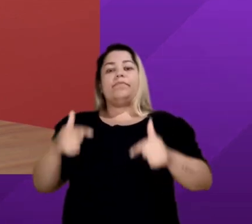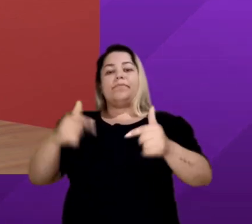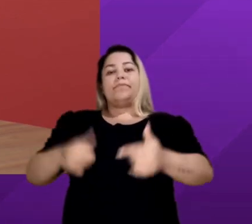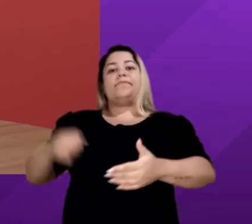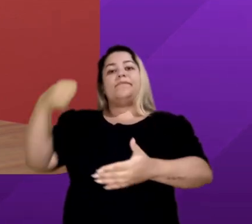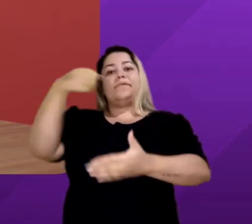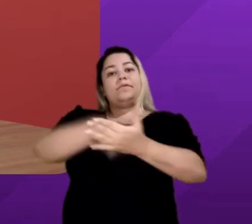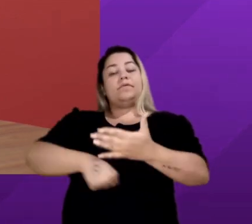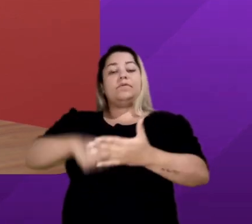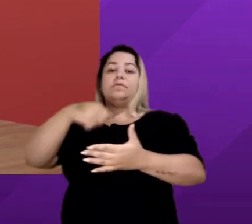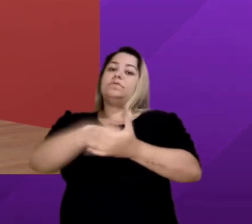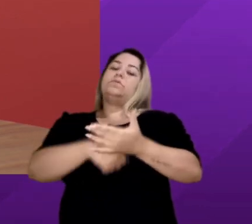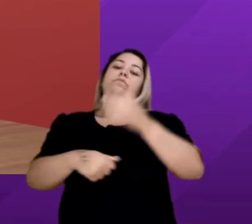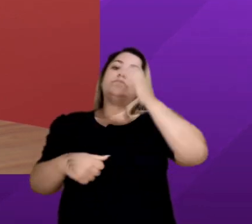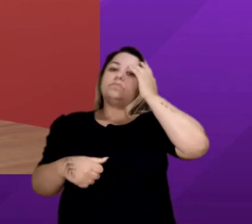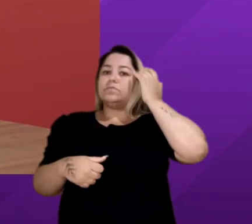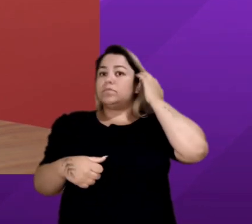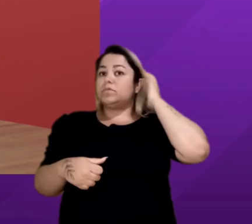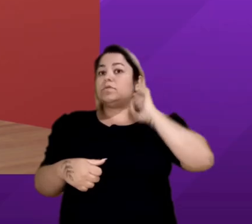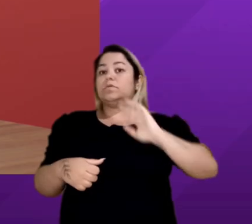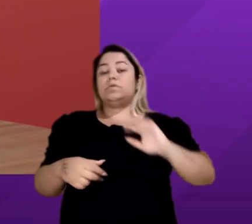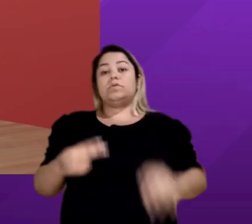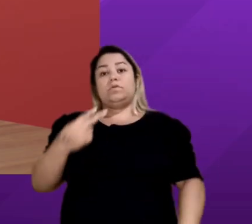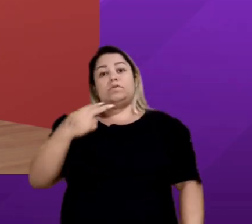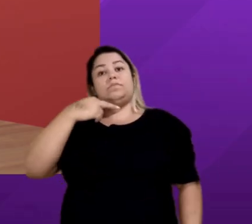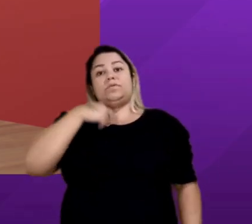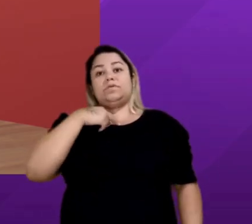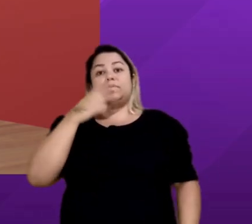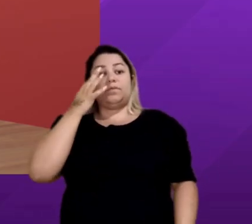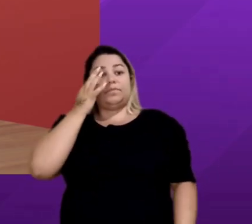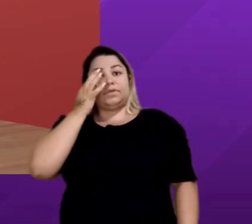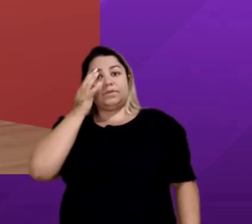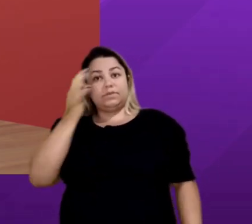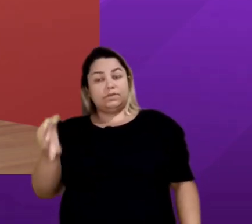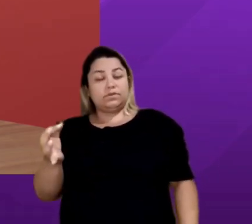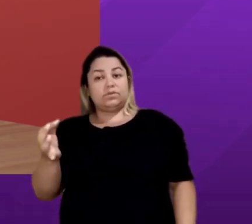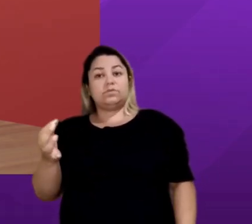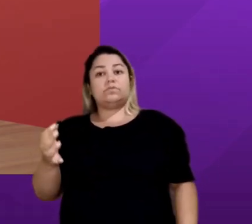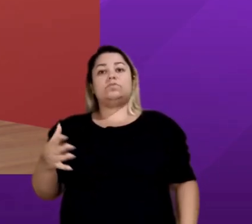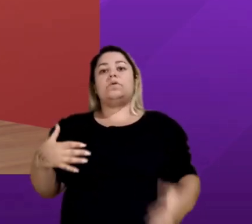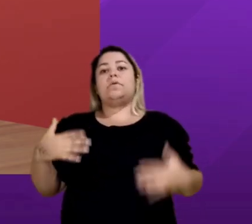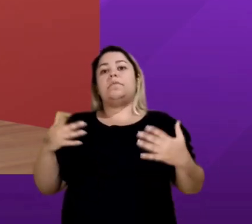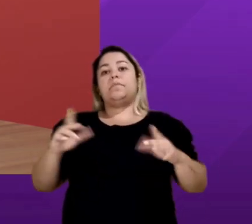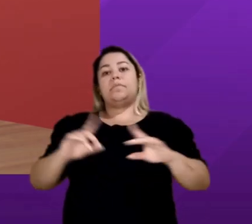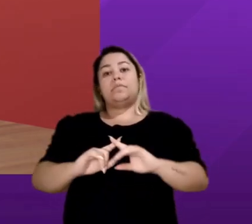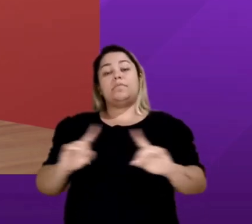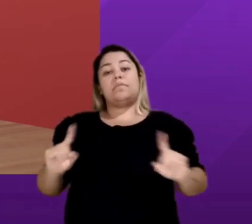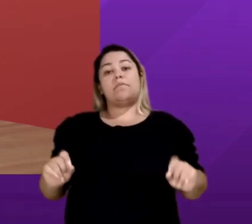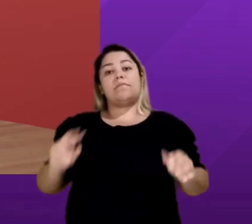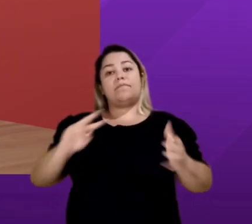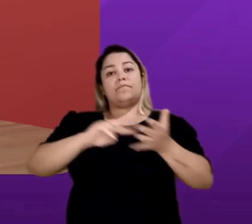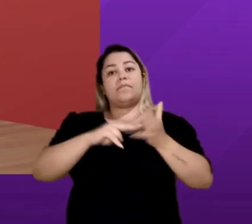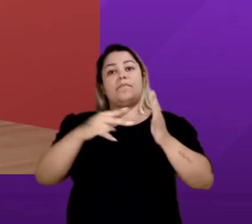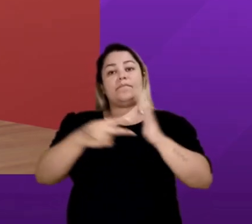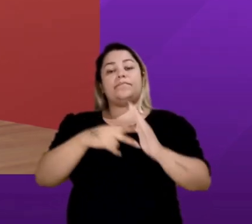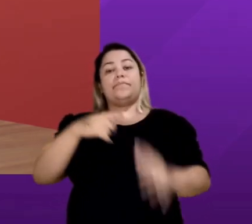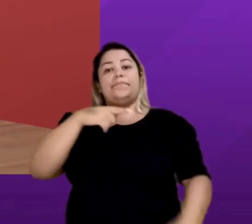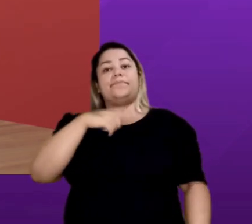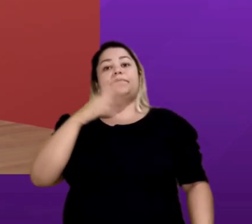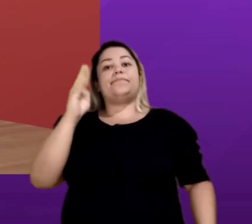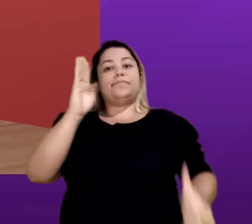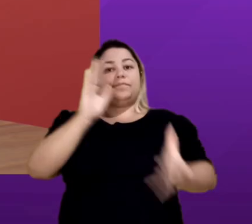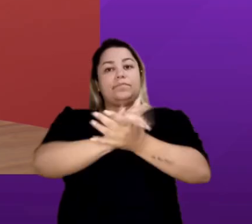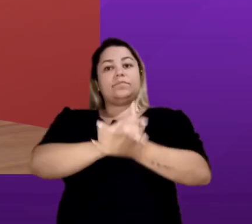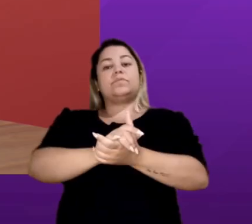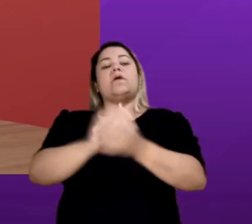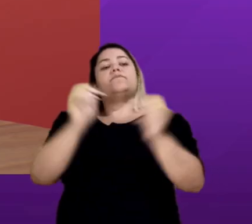em alguma atuação e eu não podia estar presente naquele momento. E nesse sentido eu tinha um companheiro que dobrava comigo,